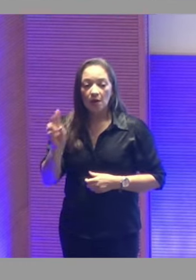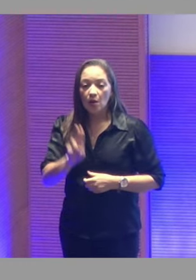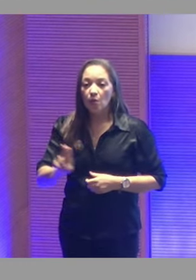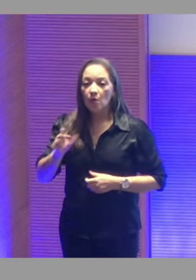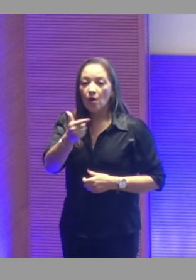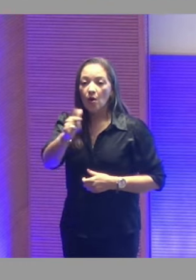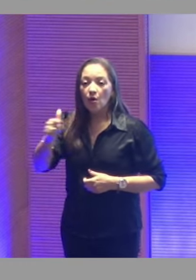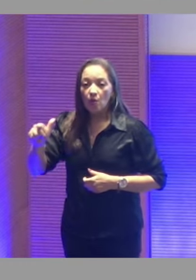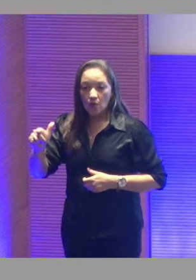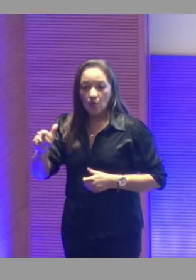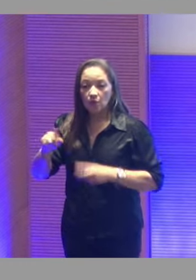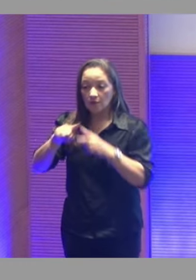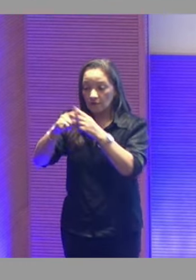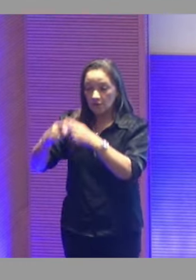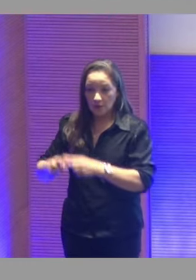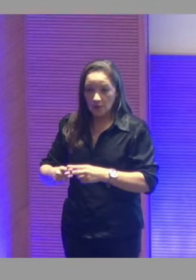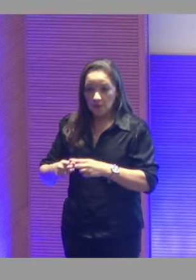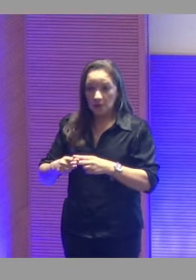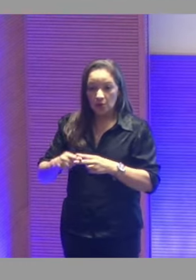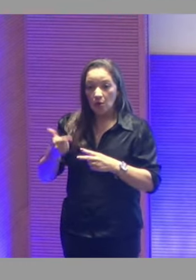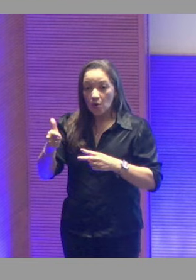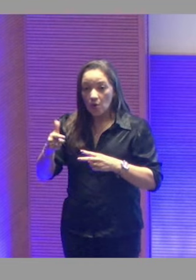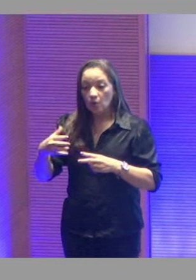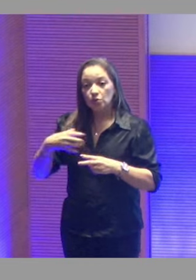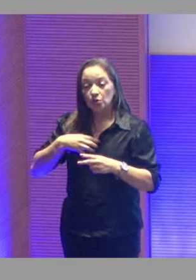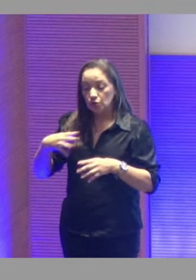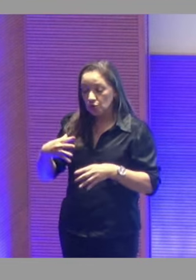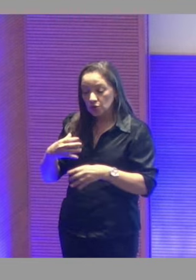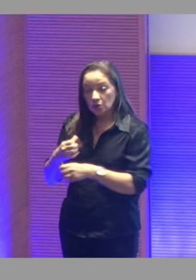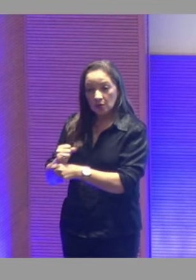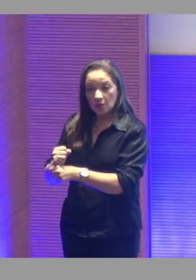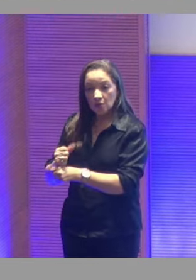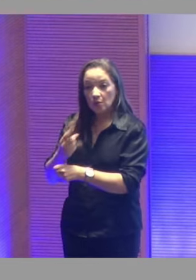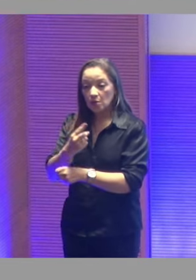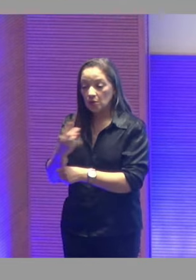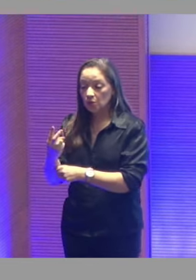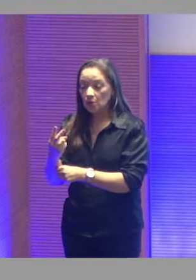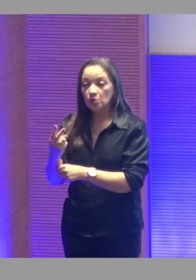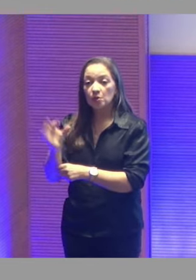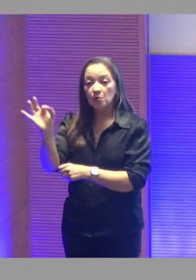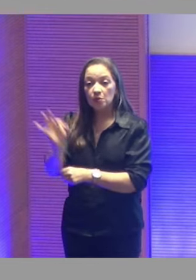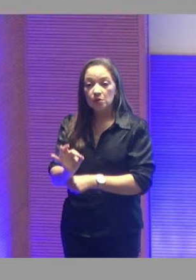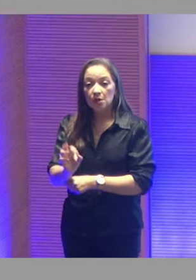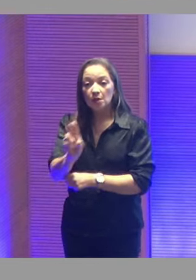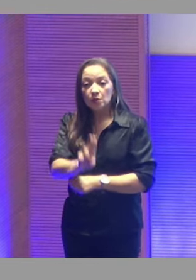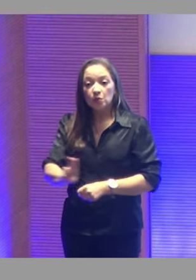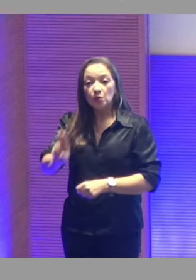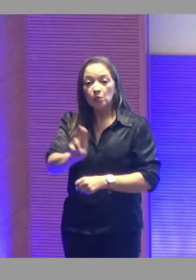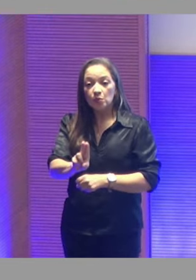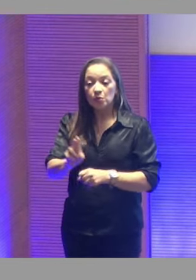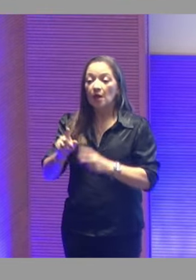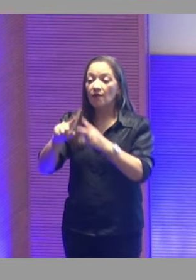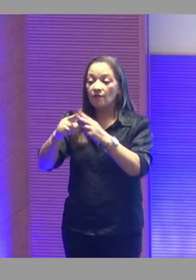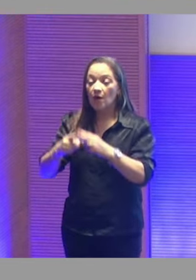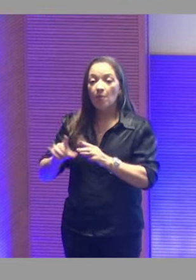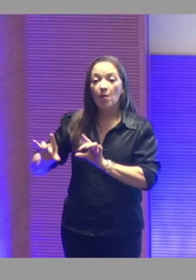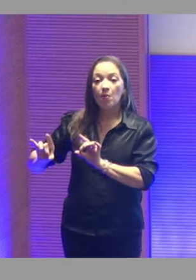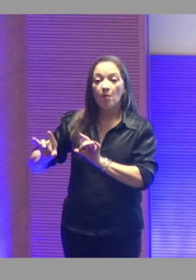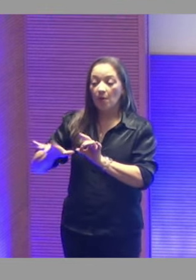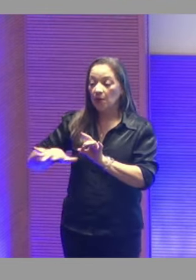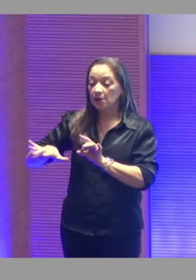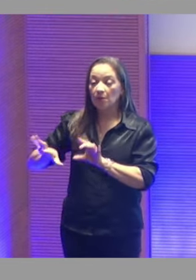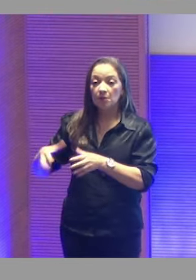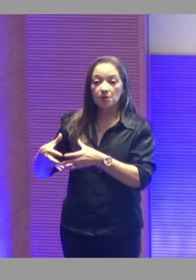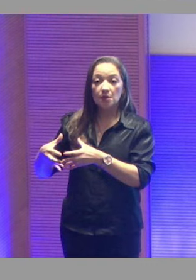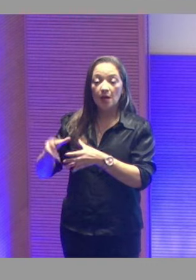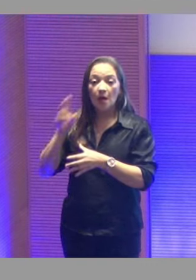outras ferramentas ou outros softwares de cálculo E ainda 12% dizem que utilizam ferramentas específicas pro setor E aí aqui lembrando que a